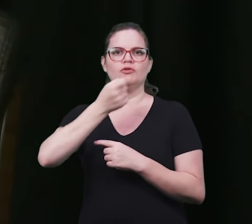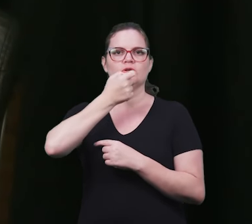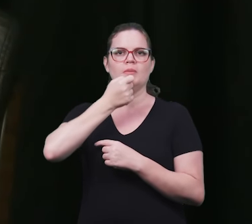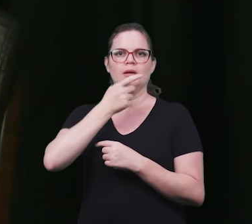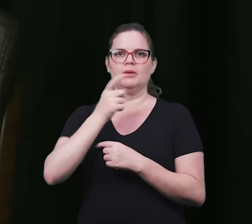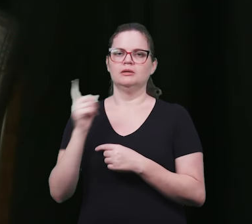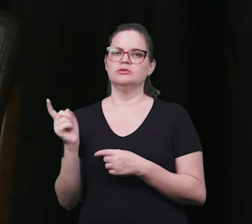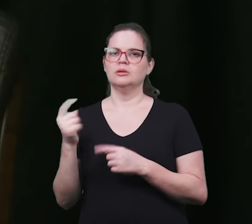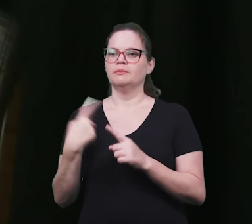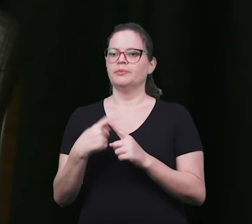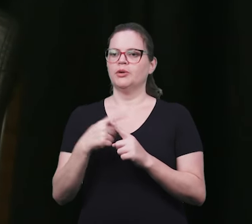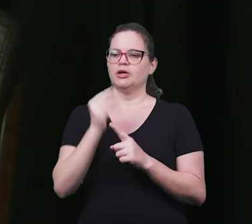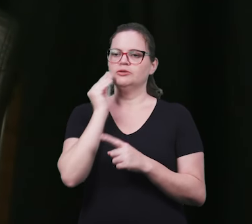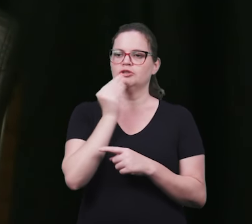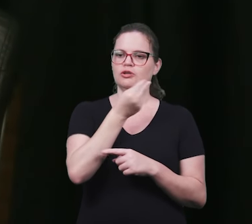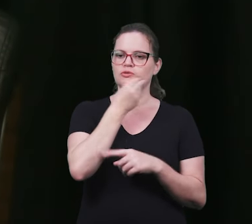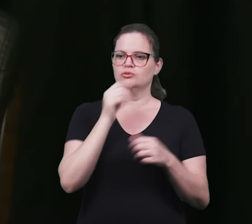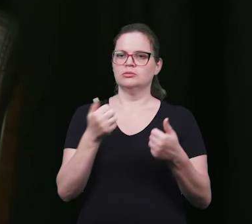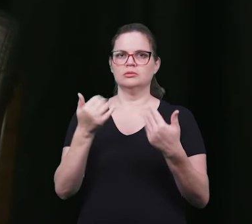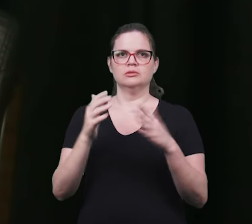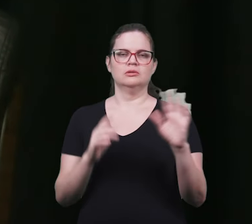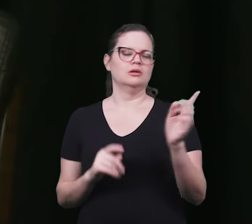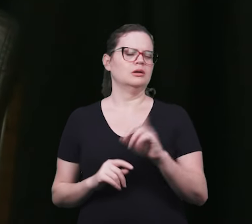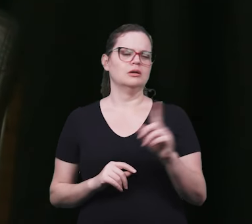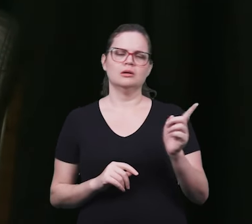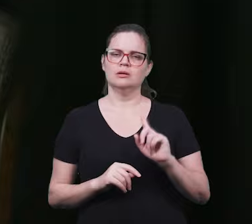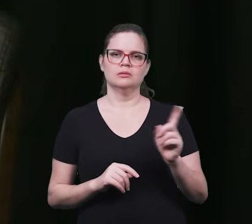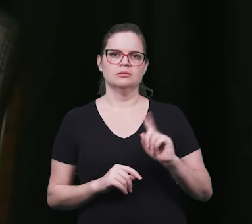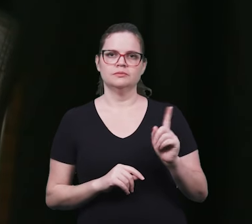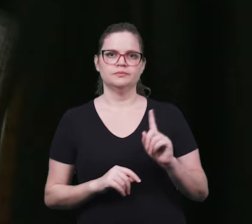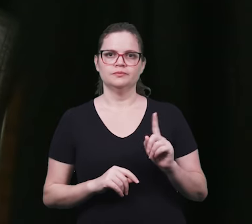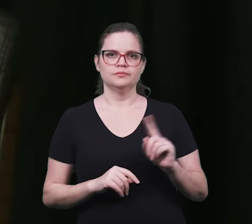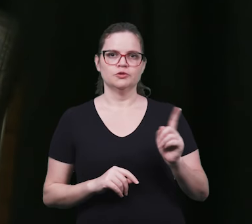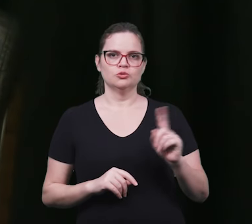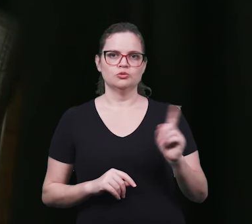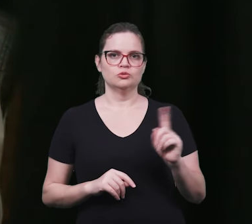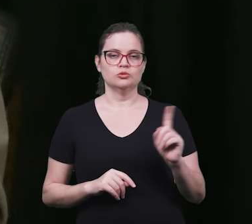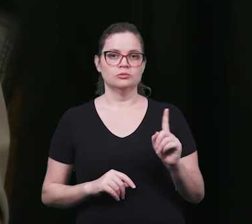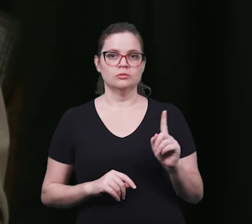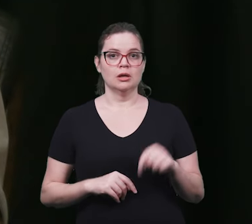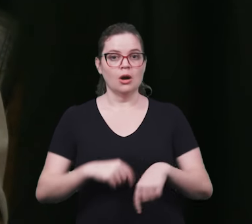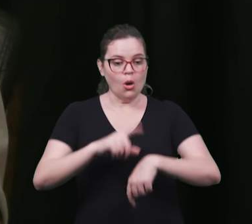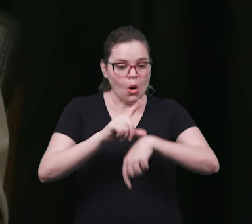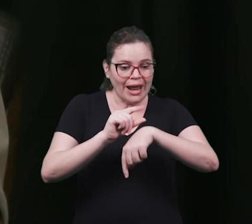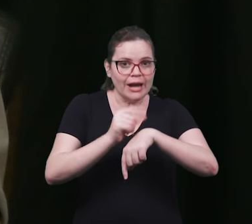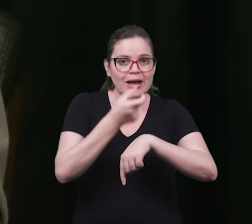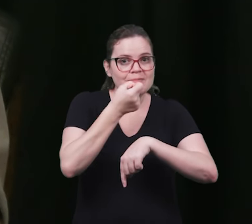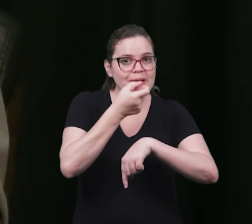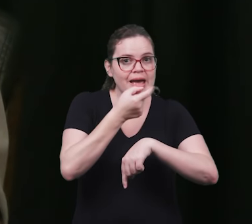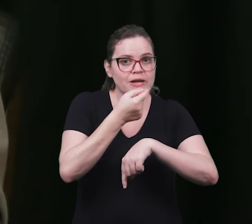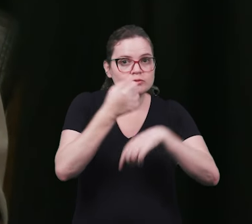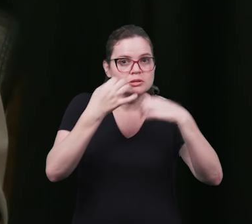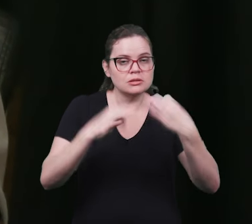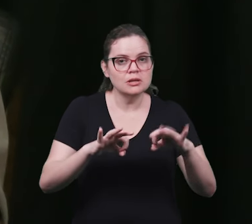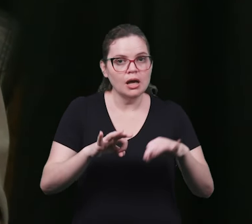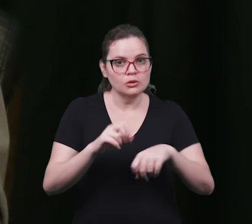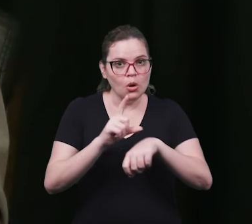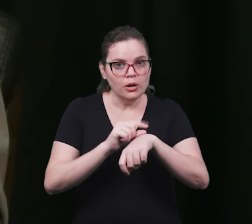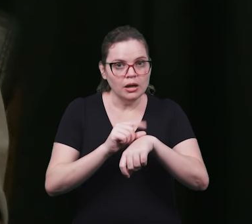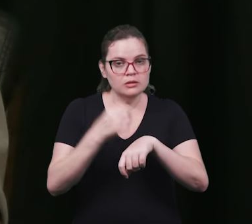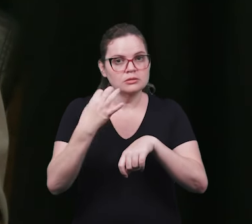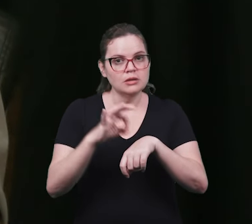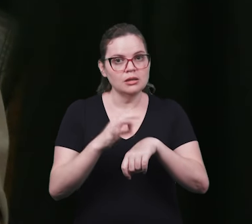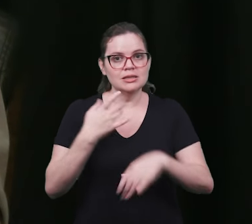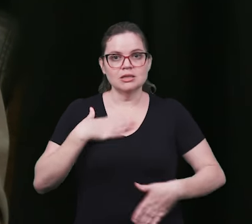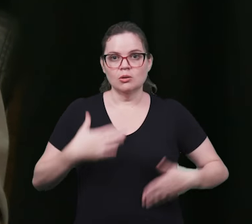9, porque eu já entrego o jejum. Não é prudente nem sábio. Por quê? O medicamento, se você tem horário, o